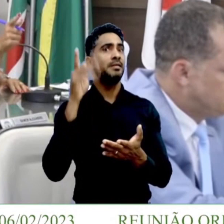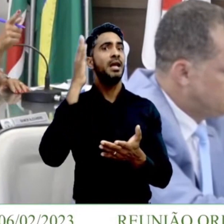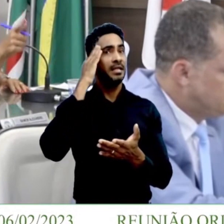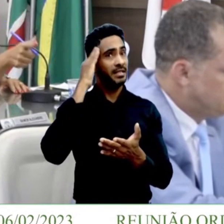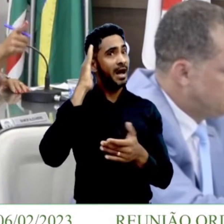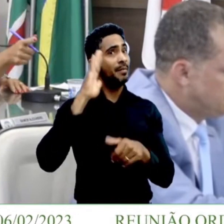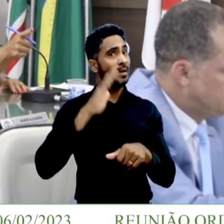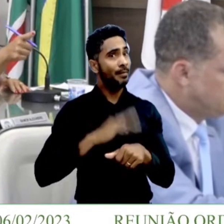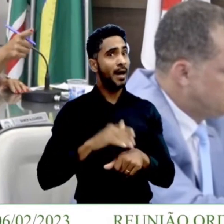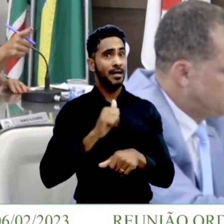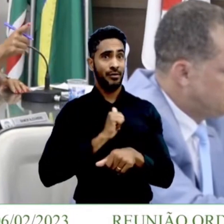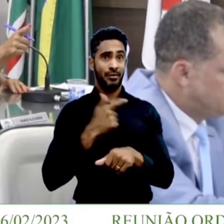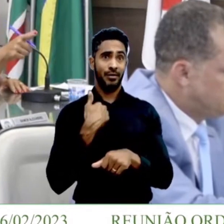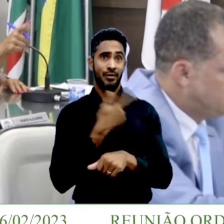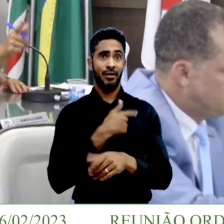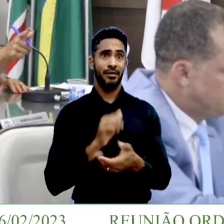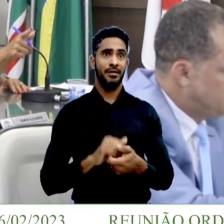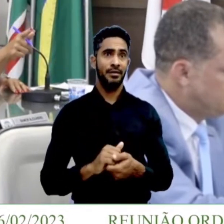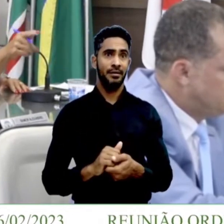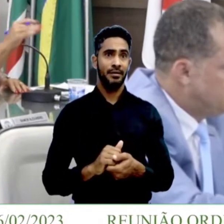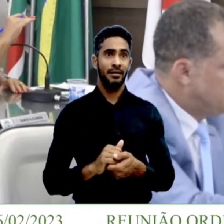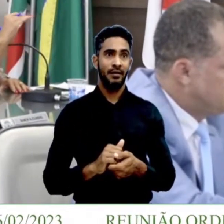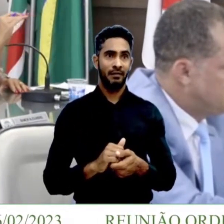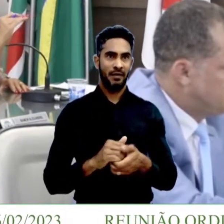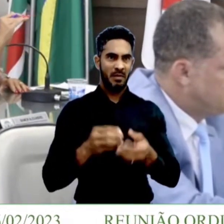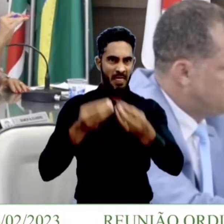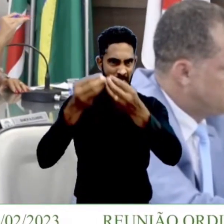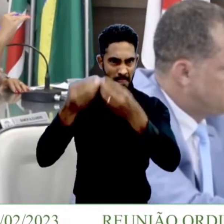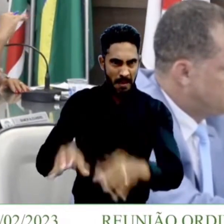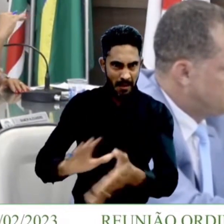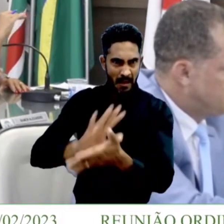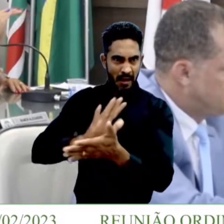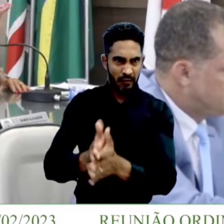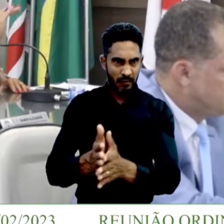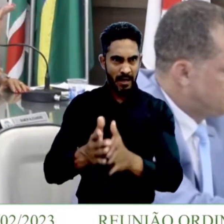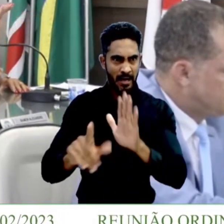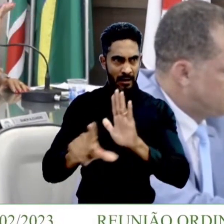nós. Nós não vamos atropelar a lei, não. Nós não queremos isso,